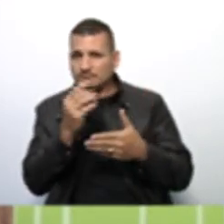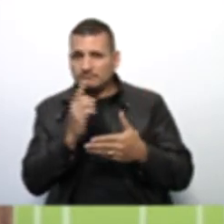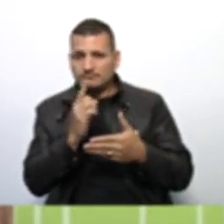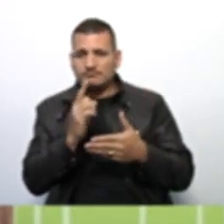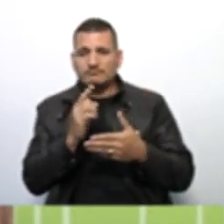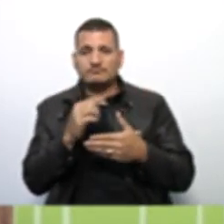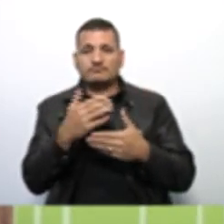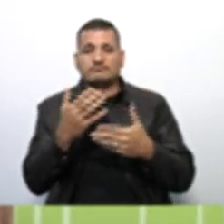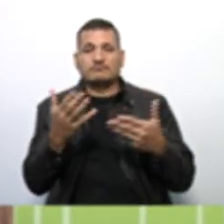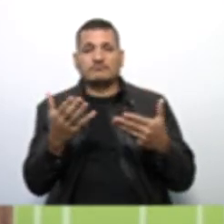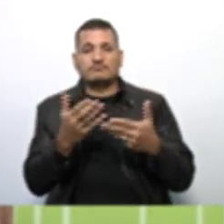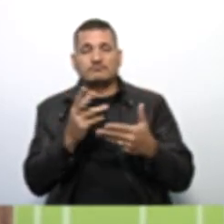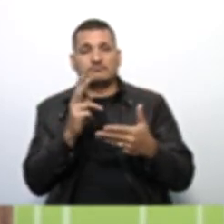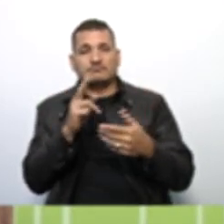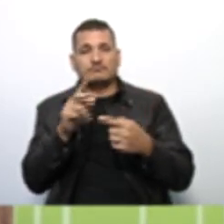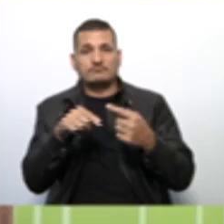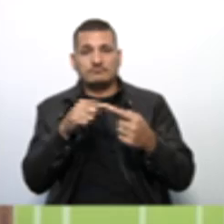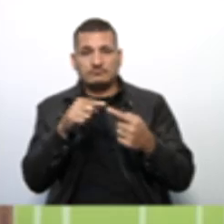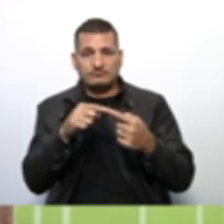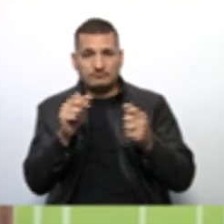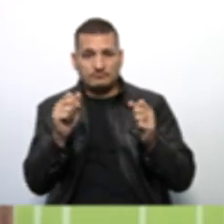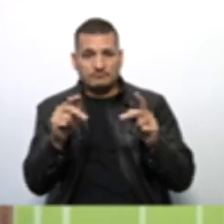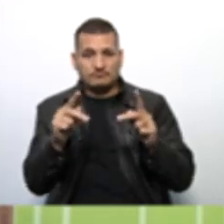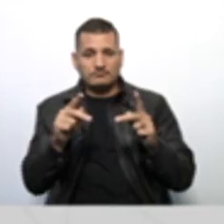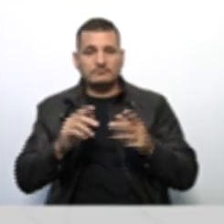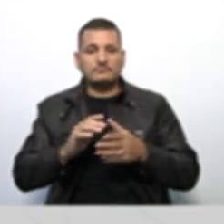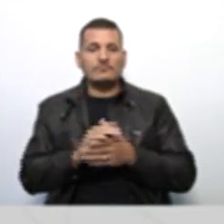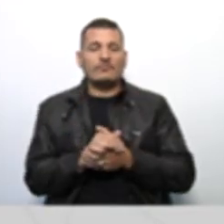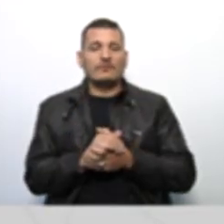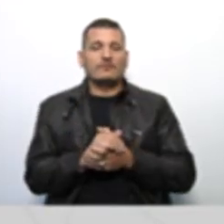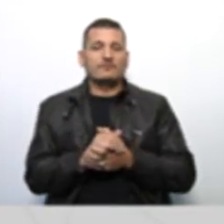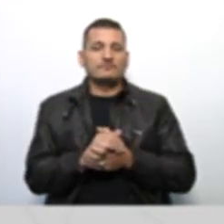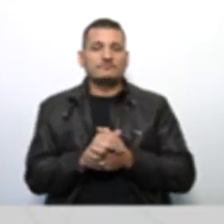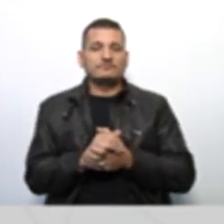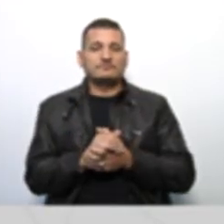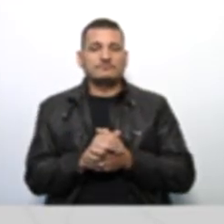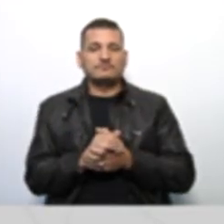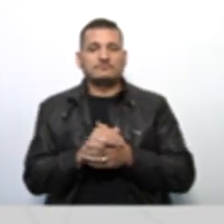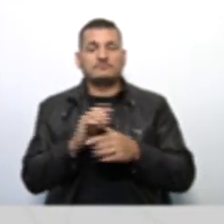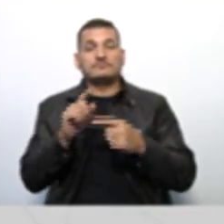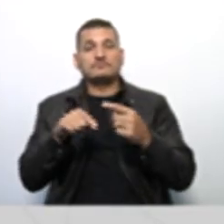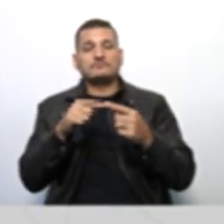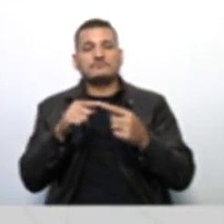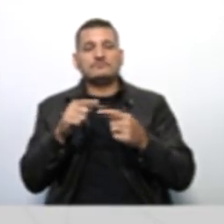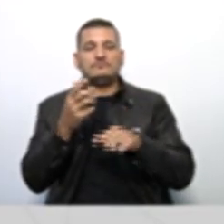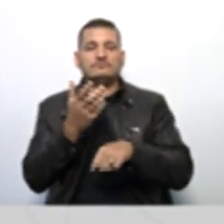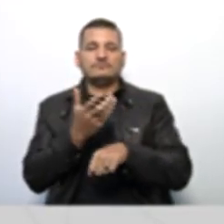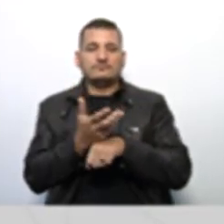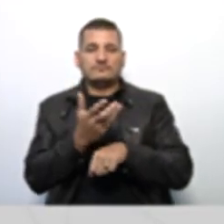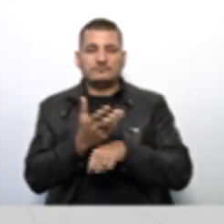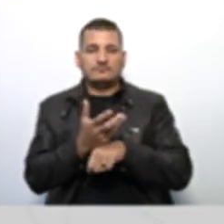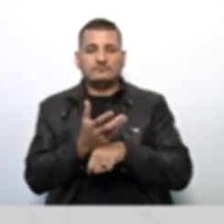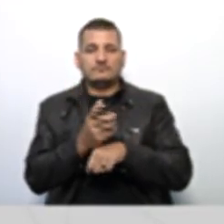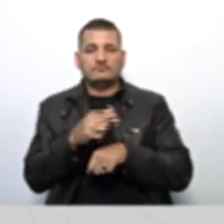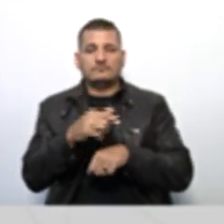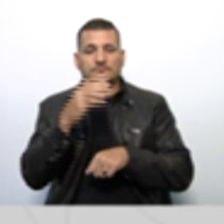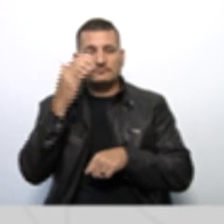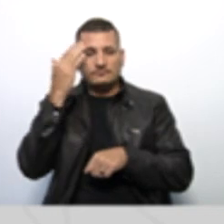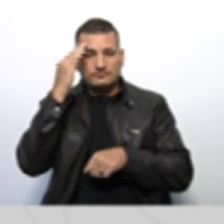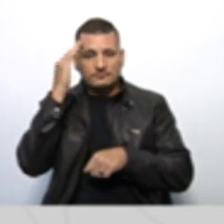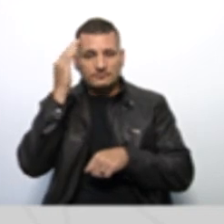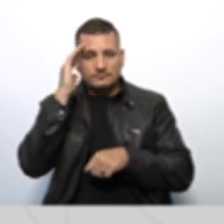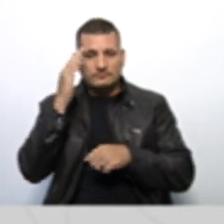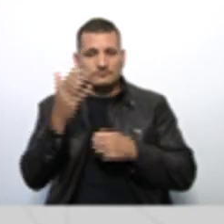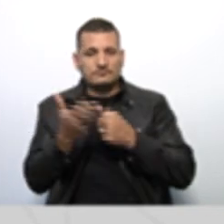nosso objetivo da nossa aula, ok? Vamos lá. O objetivo da disciplina, né, começando, é compreender